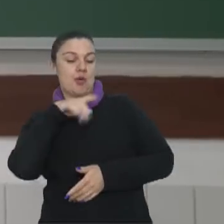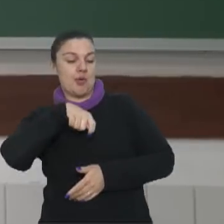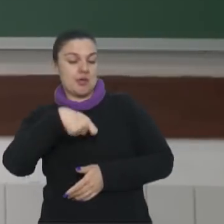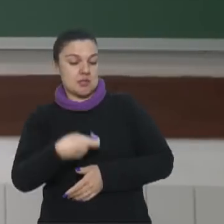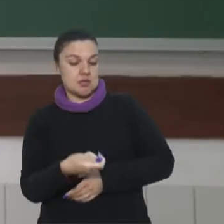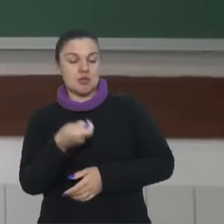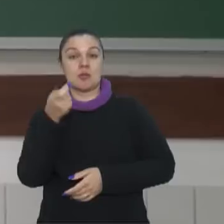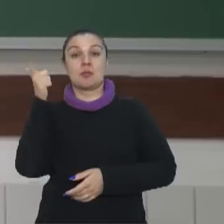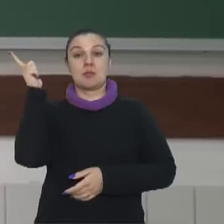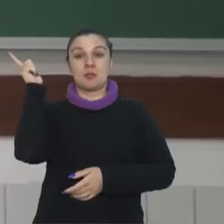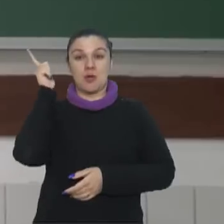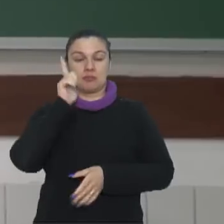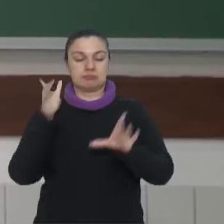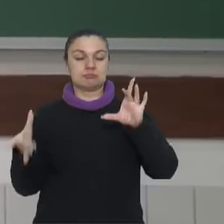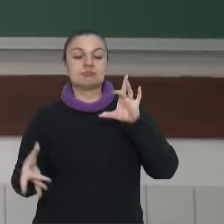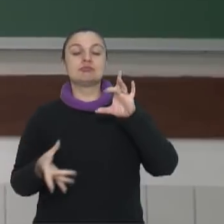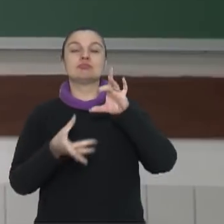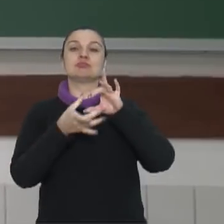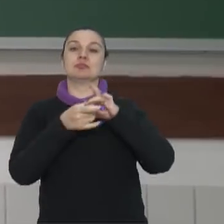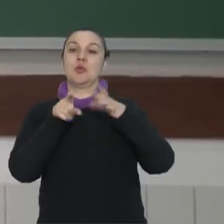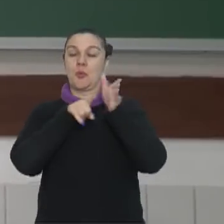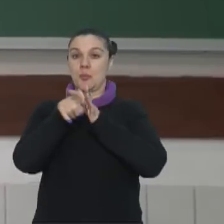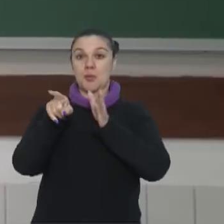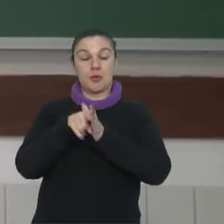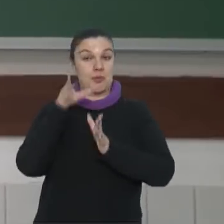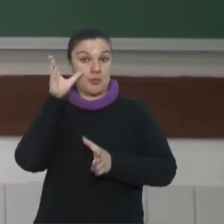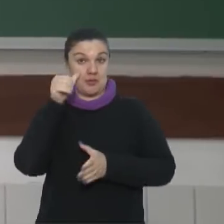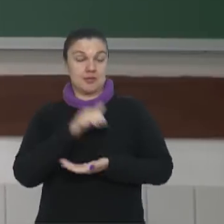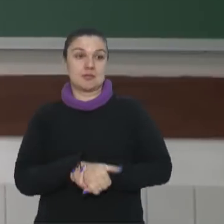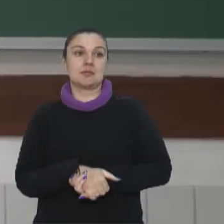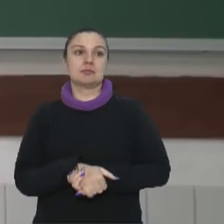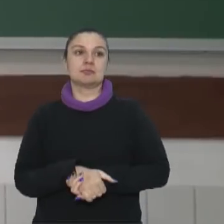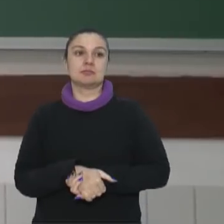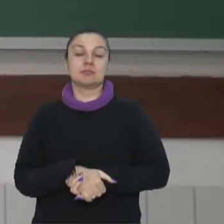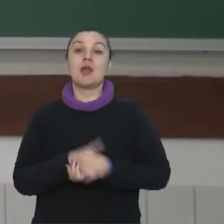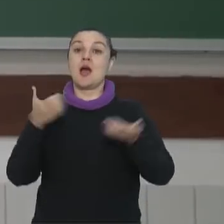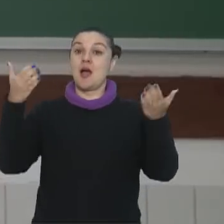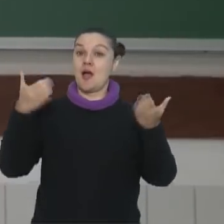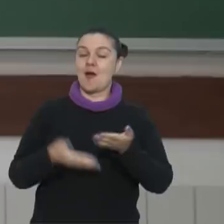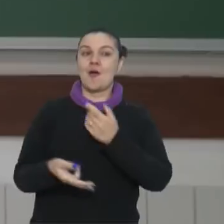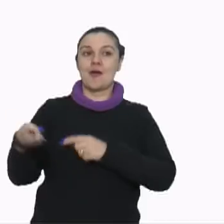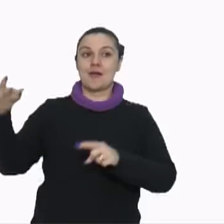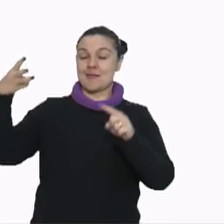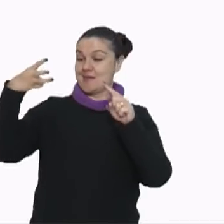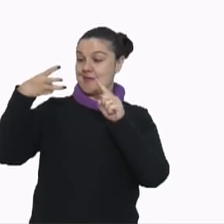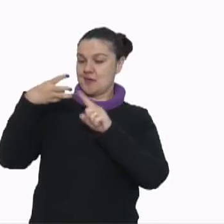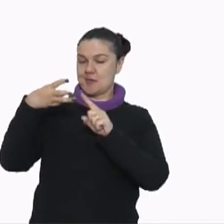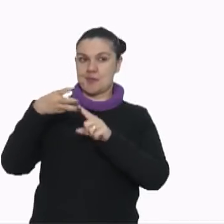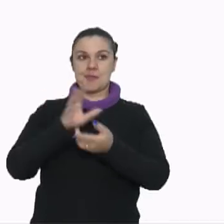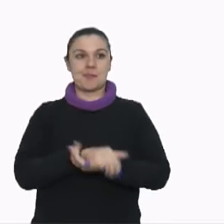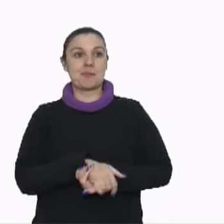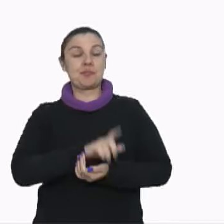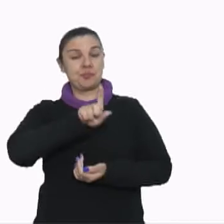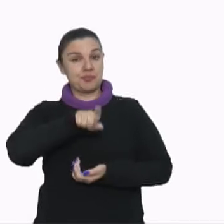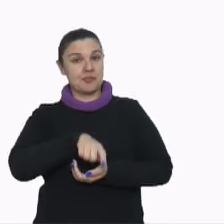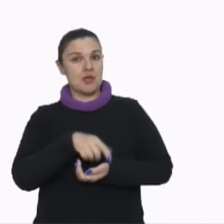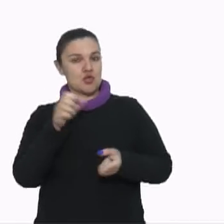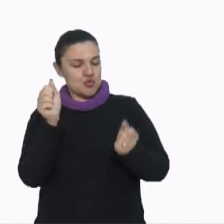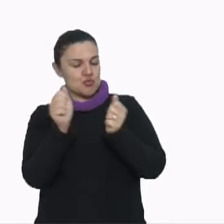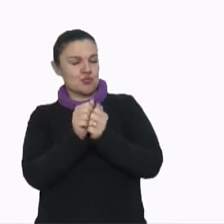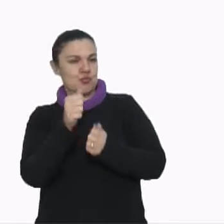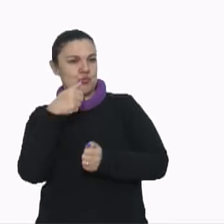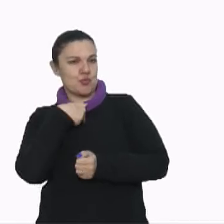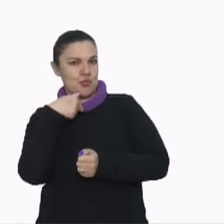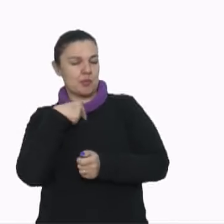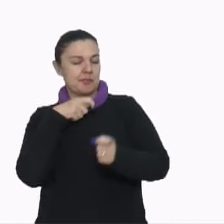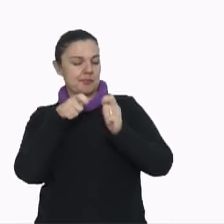para então poder formular perguntas interessantes, tá certo? Bom, é isso. Exercício 3 para você pensar comigo